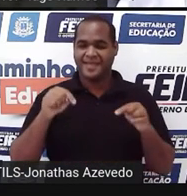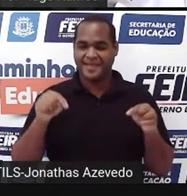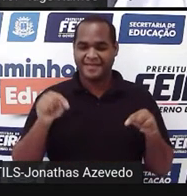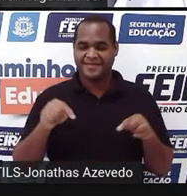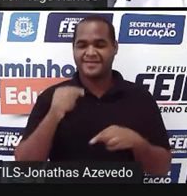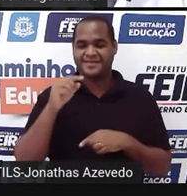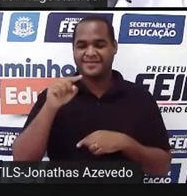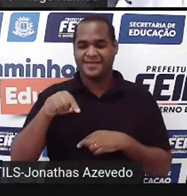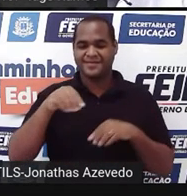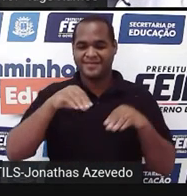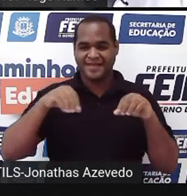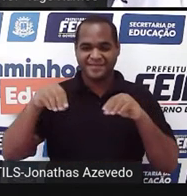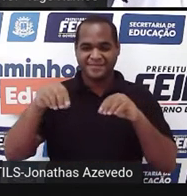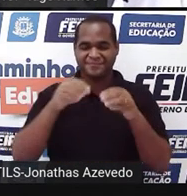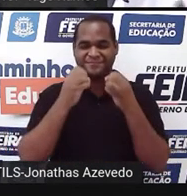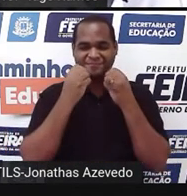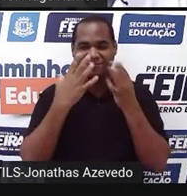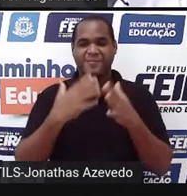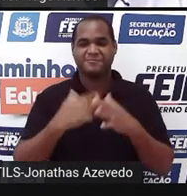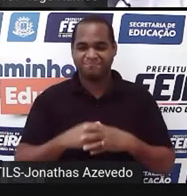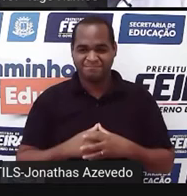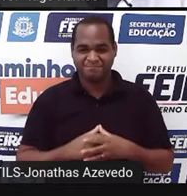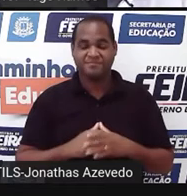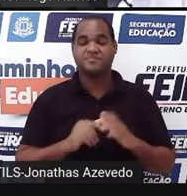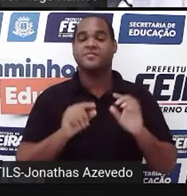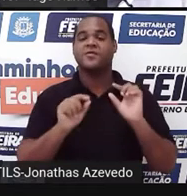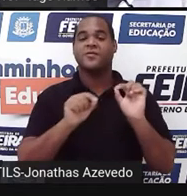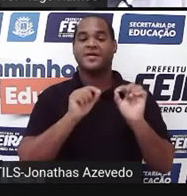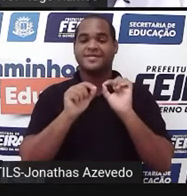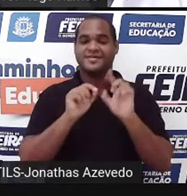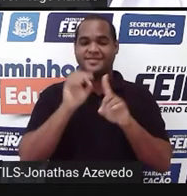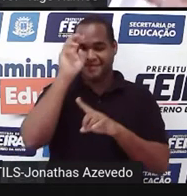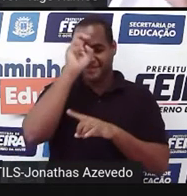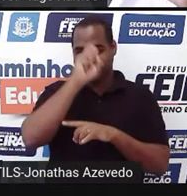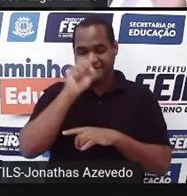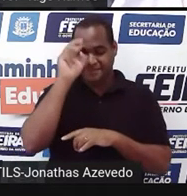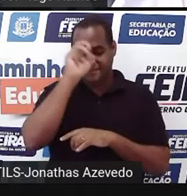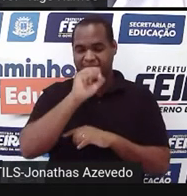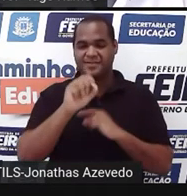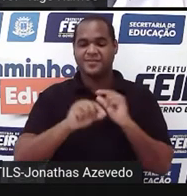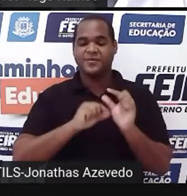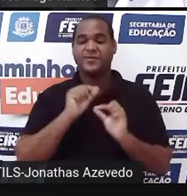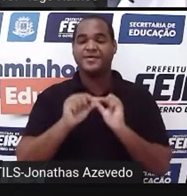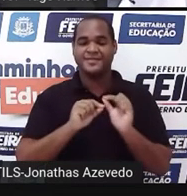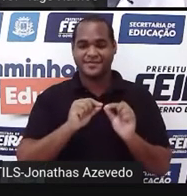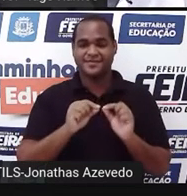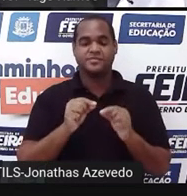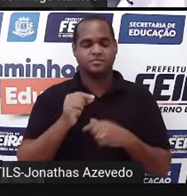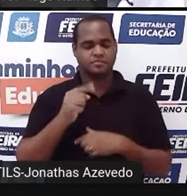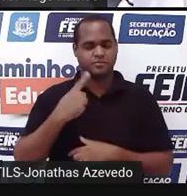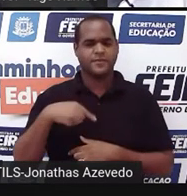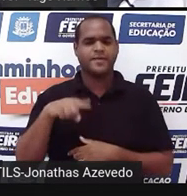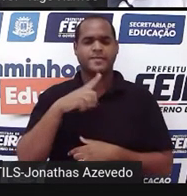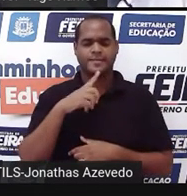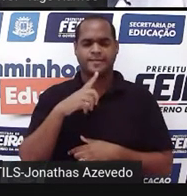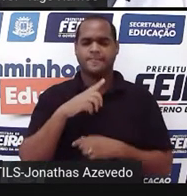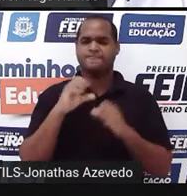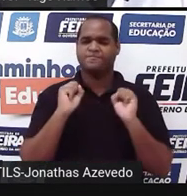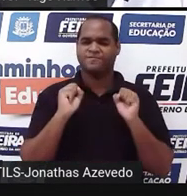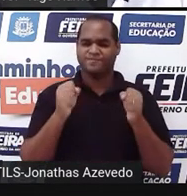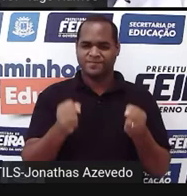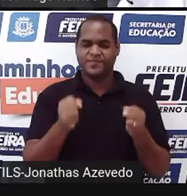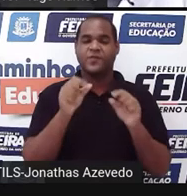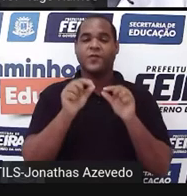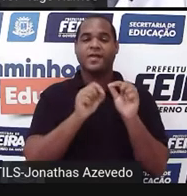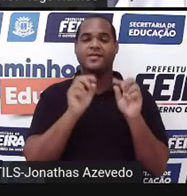nossa terra tá bom é que a gente vai aprender nessa aula bom a gente ainda segue